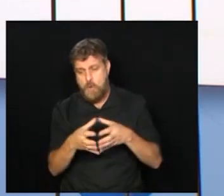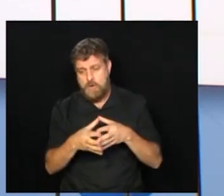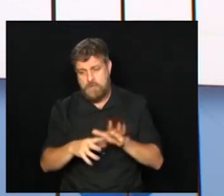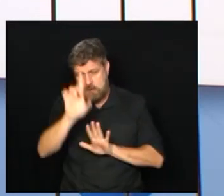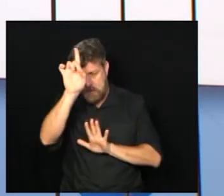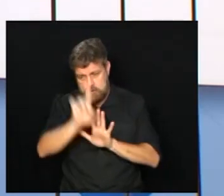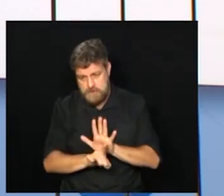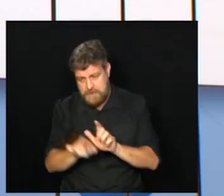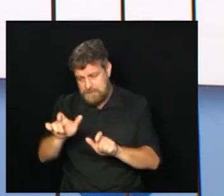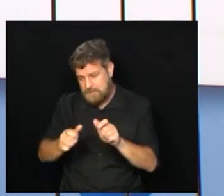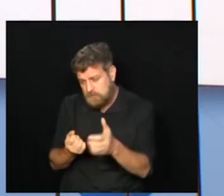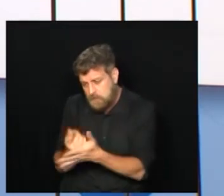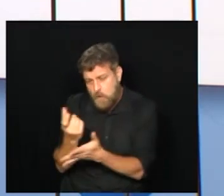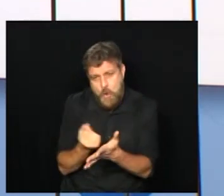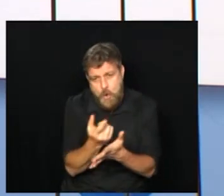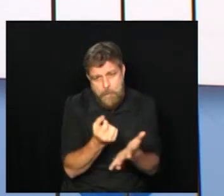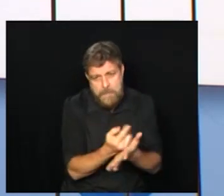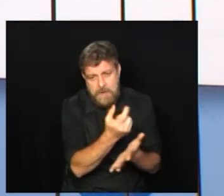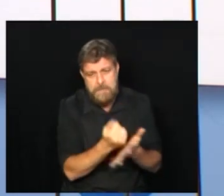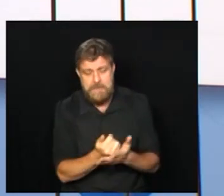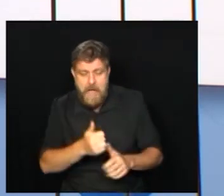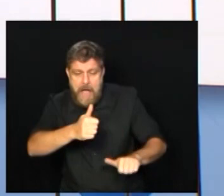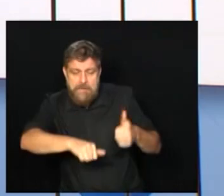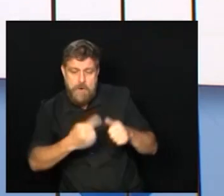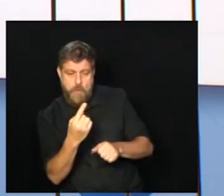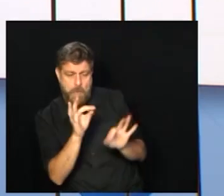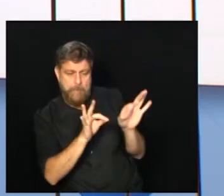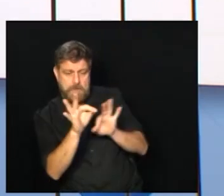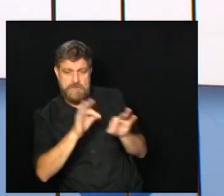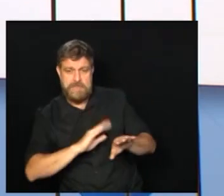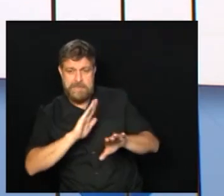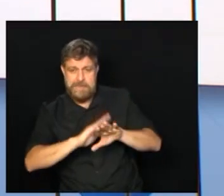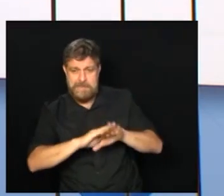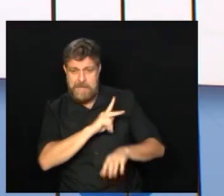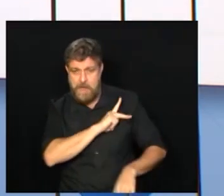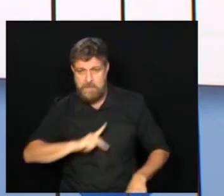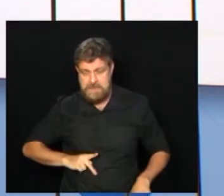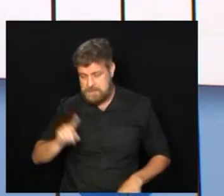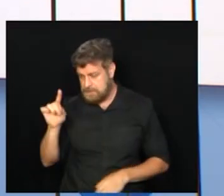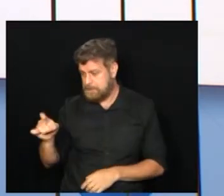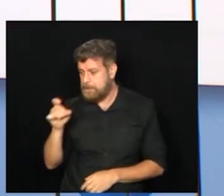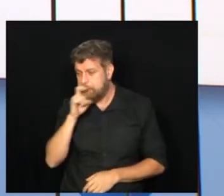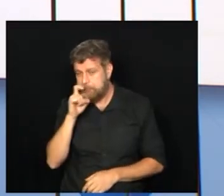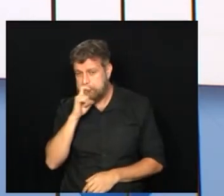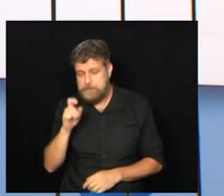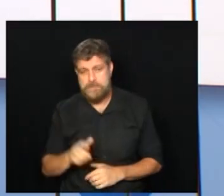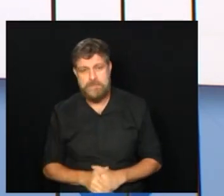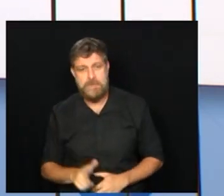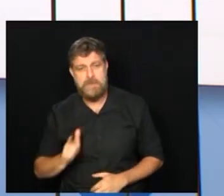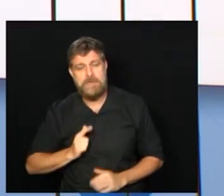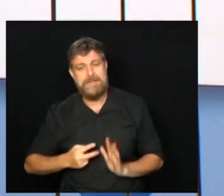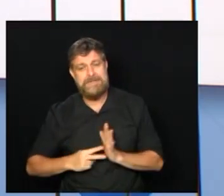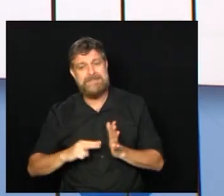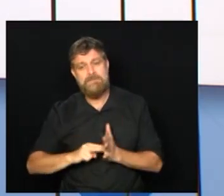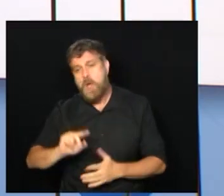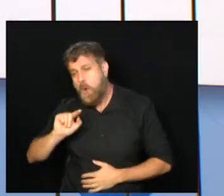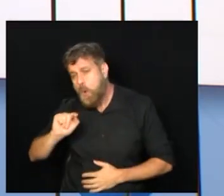Defesa dos Direitos do Consumidor, que analisou um projeto de autoria do presidente da Casa, o vereador Zé Carlos, que trata